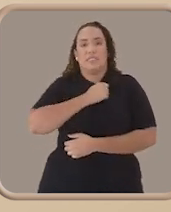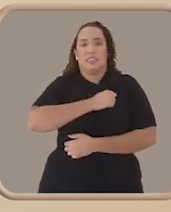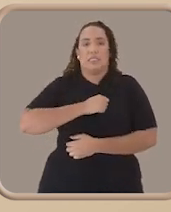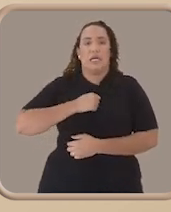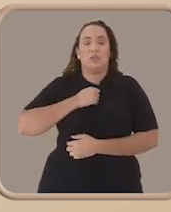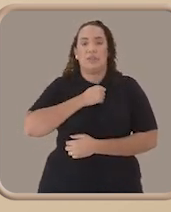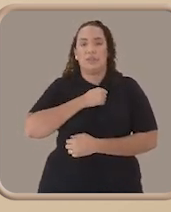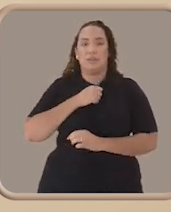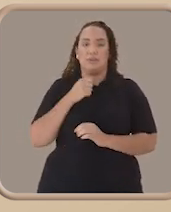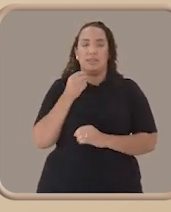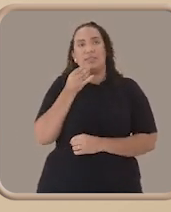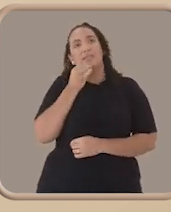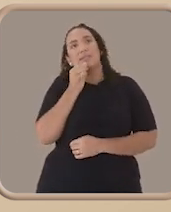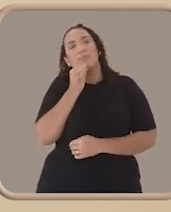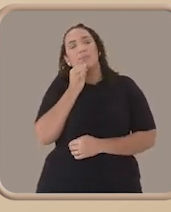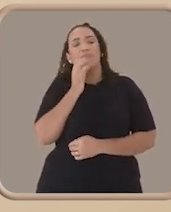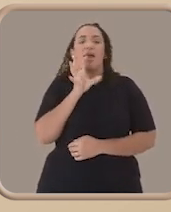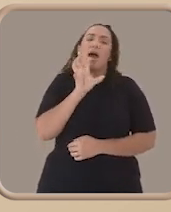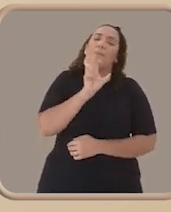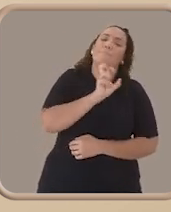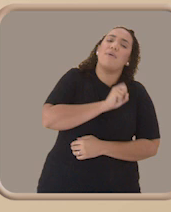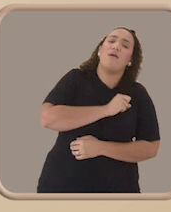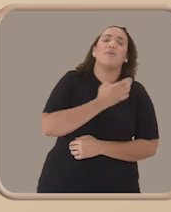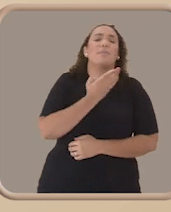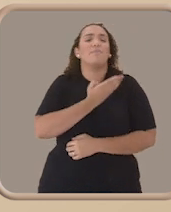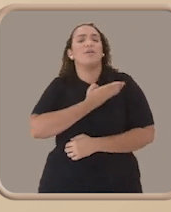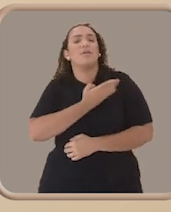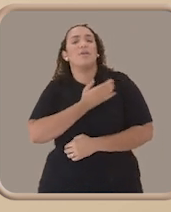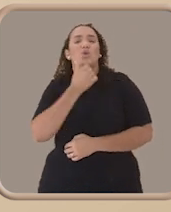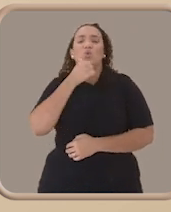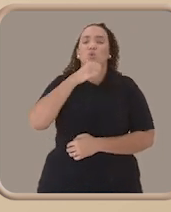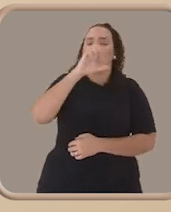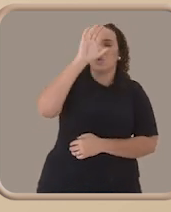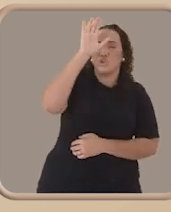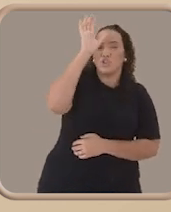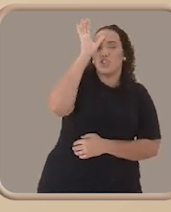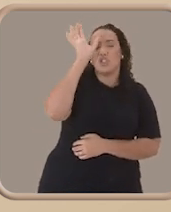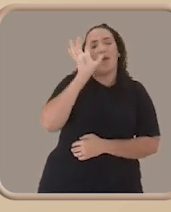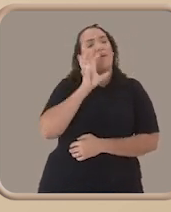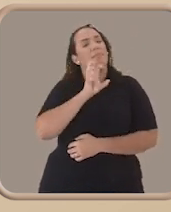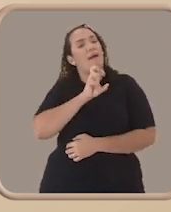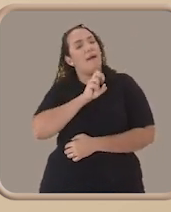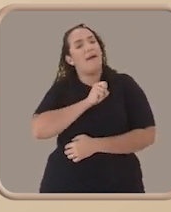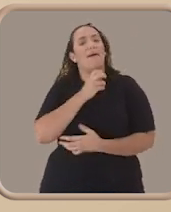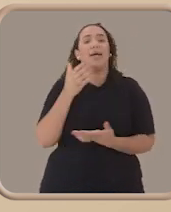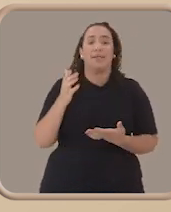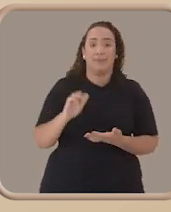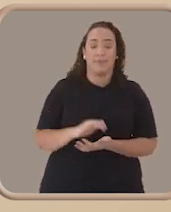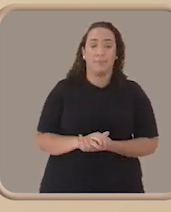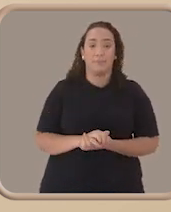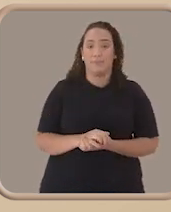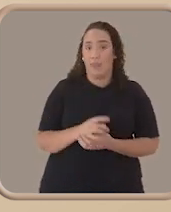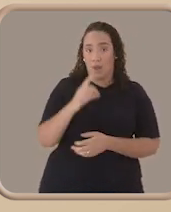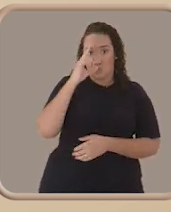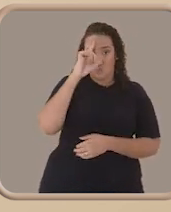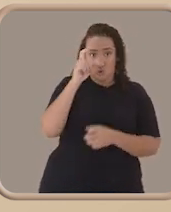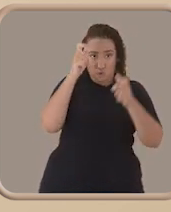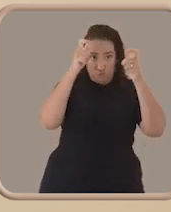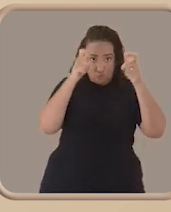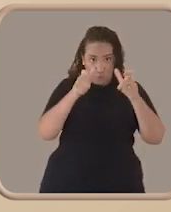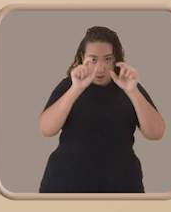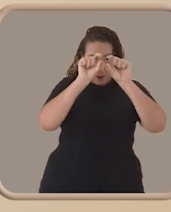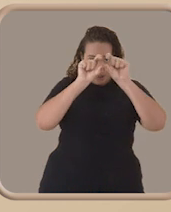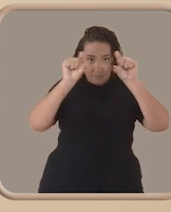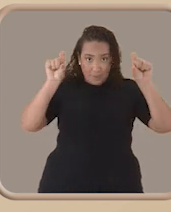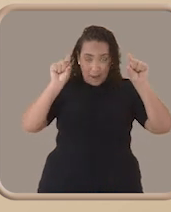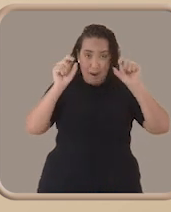Por exemplo, caro amigo, tia querida. Na linha abaixo da que escrevemos o local e a data, vamos colocar o